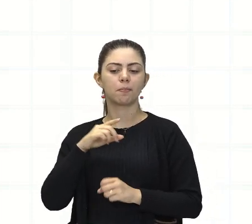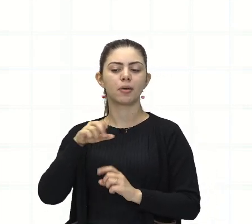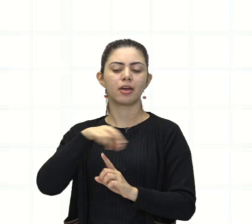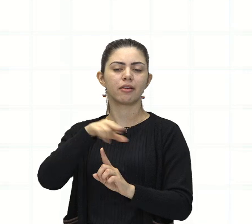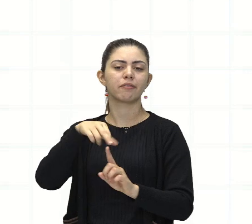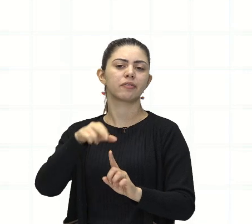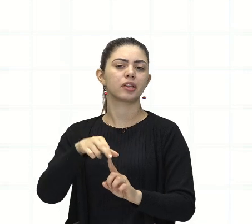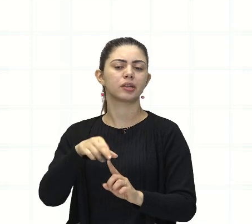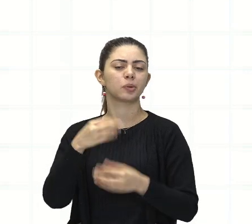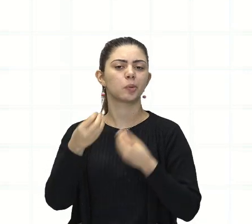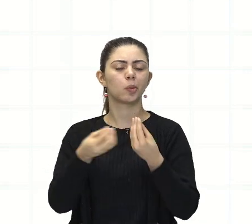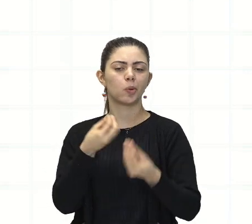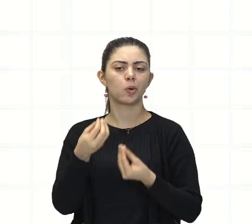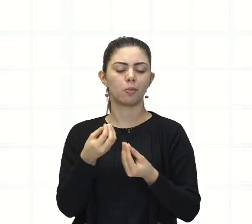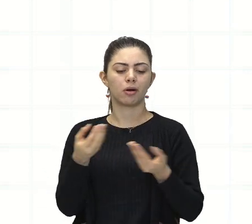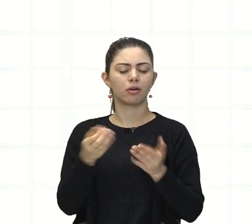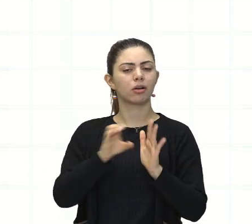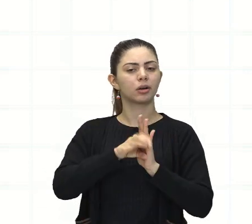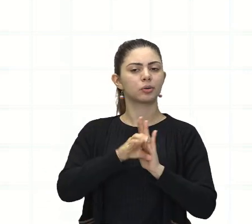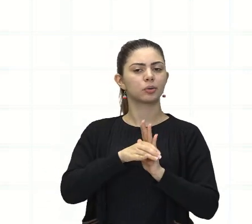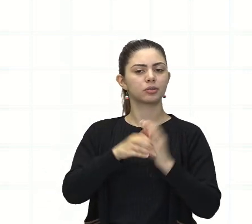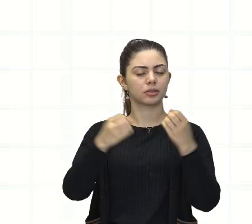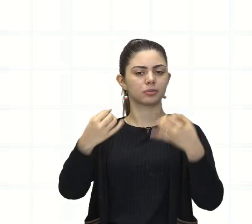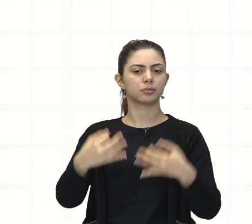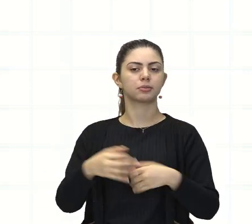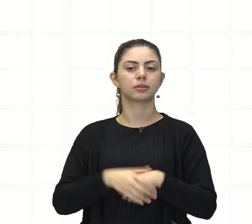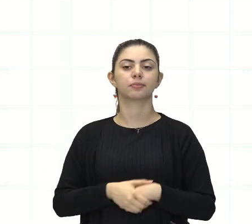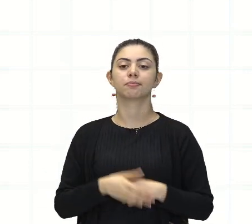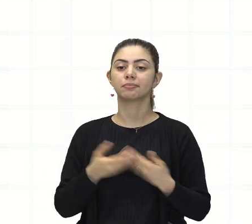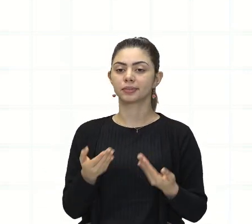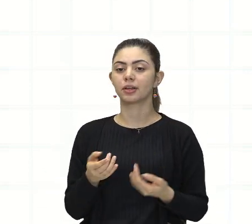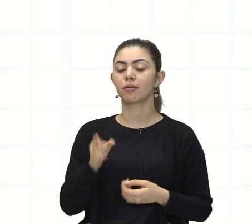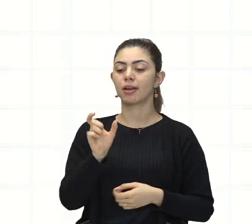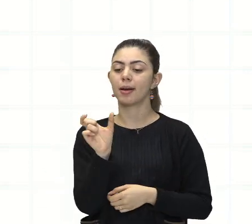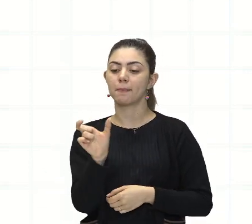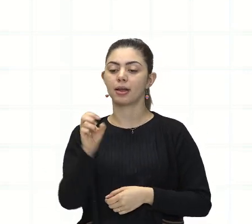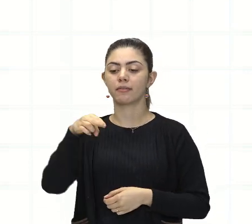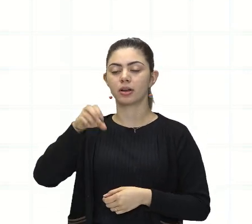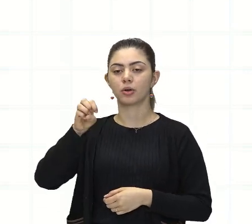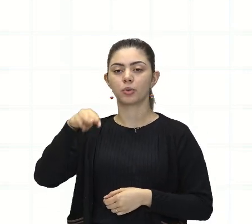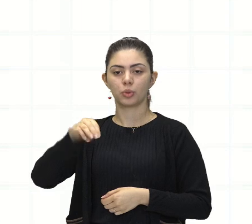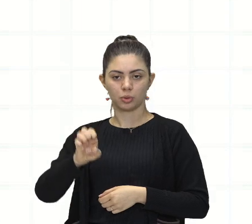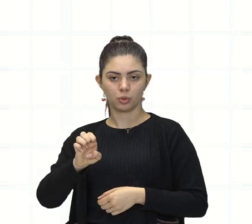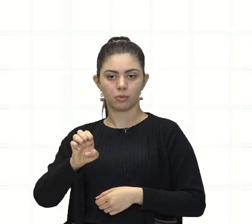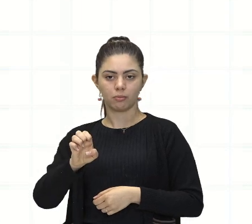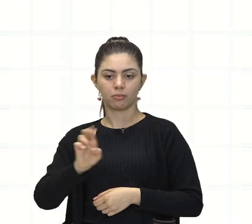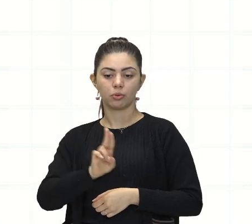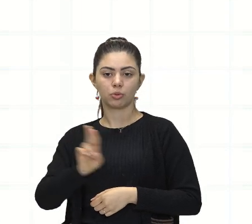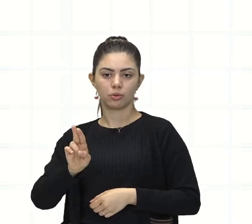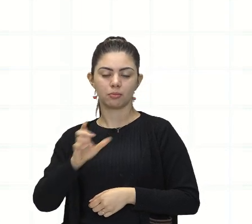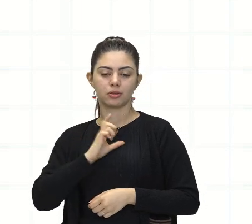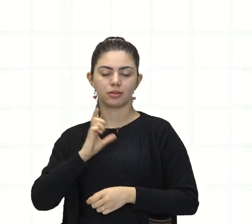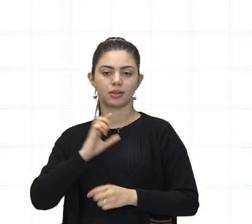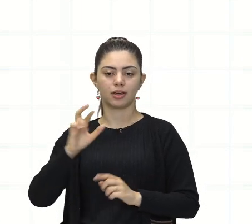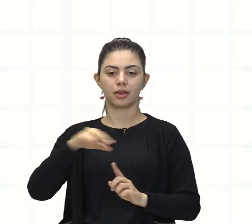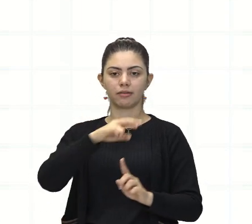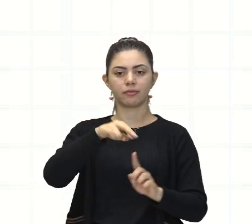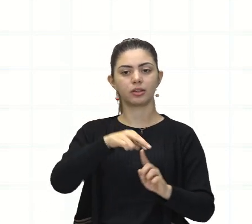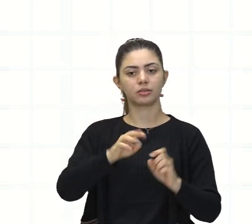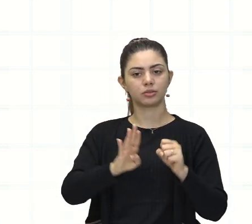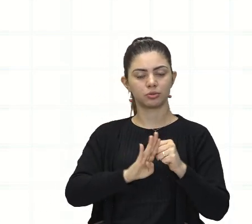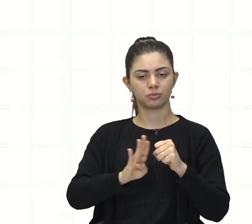referindo nesse conceito? Ao substantivo, gente. Então, o artigo, ele